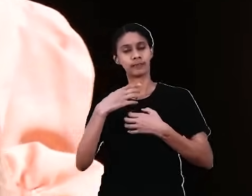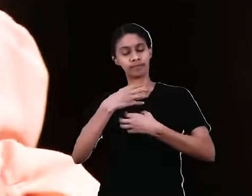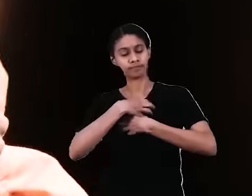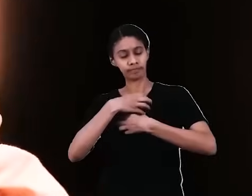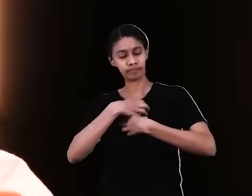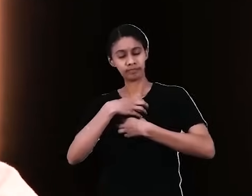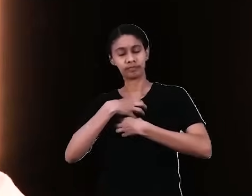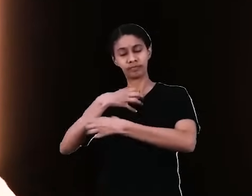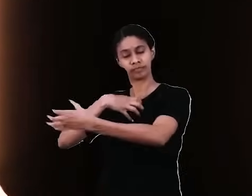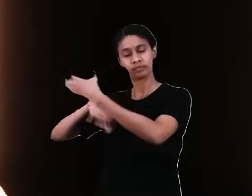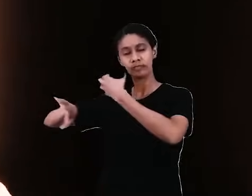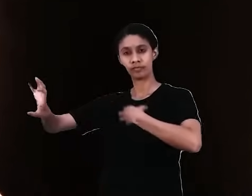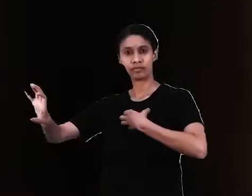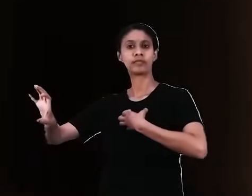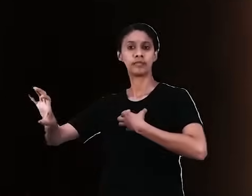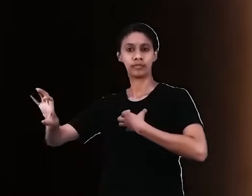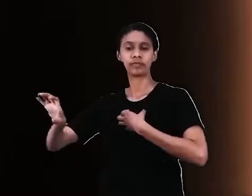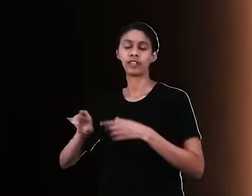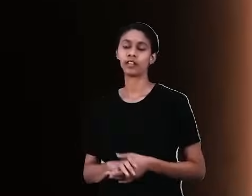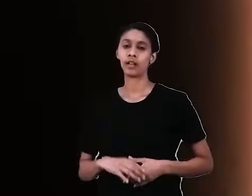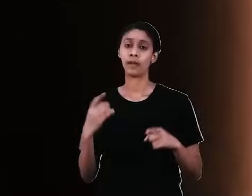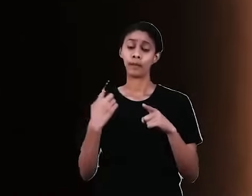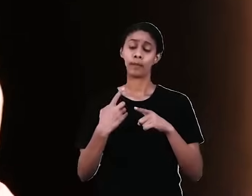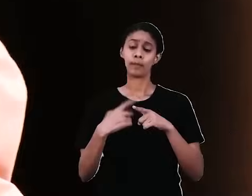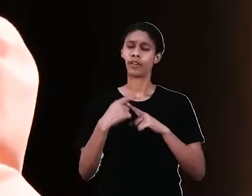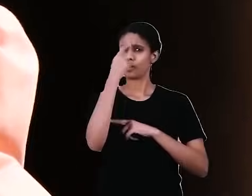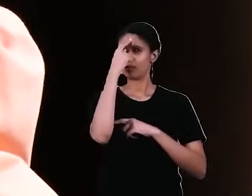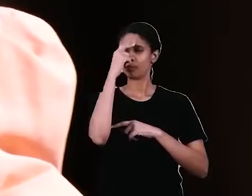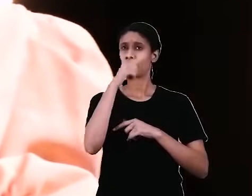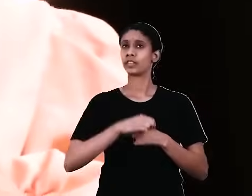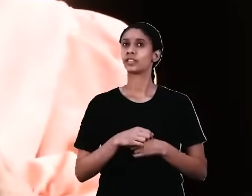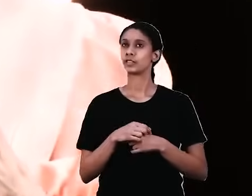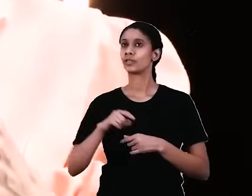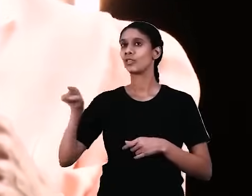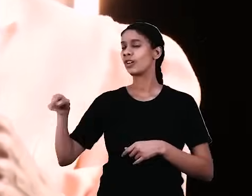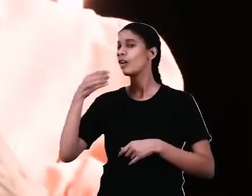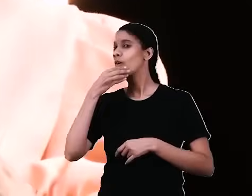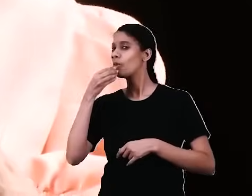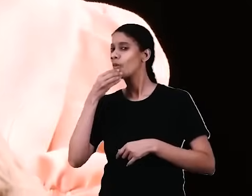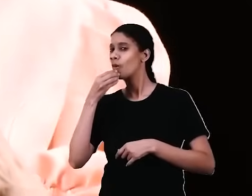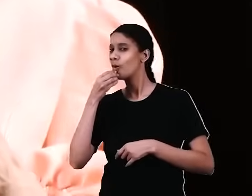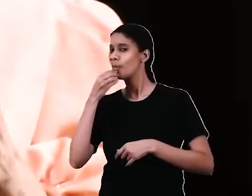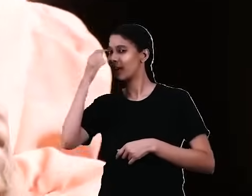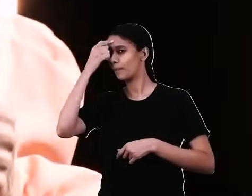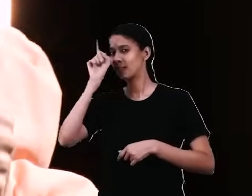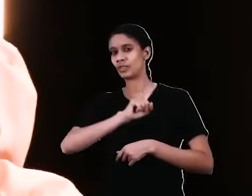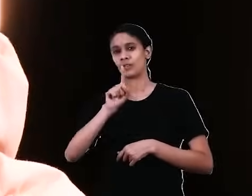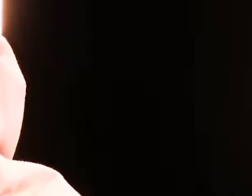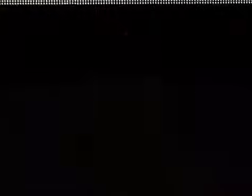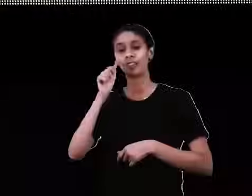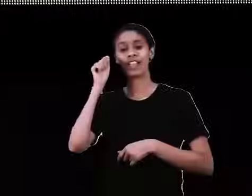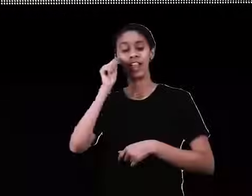de altruísmo. Porque, na verdade, eu imagino que o altruísmo nem foi do marido, foi pensando nos outros, nas outras